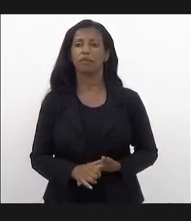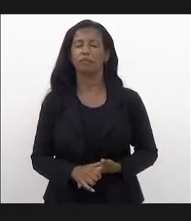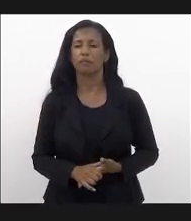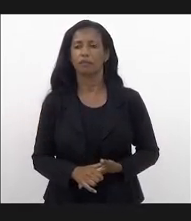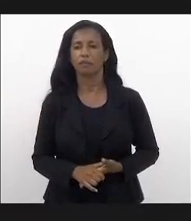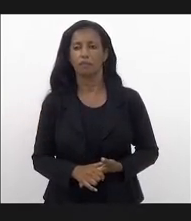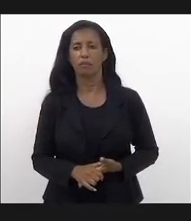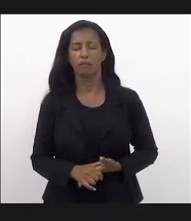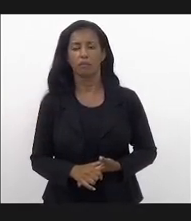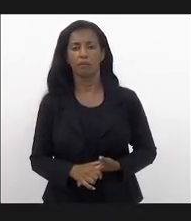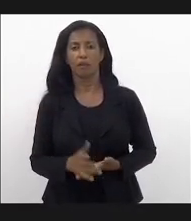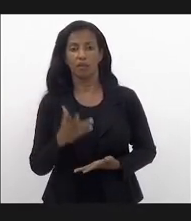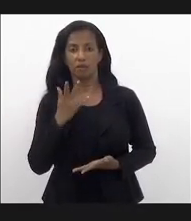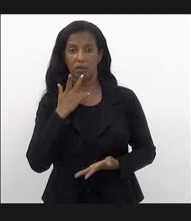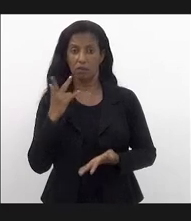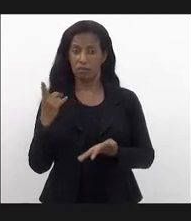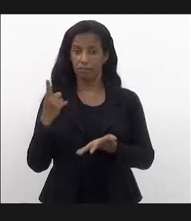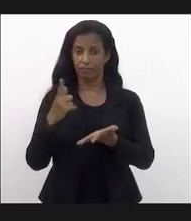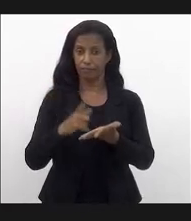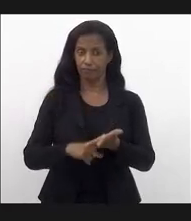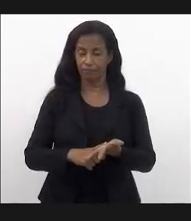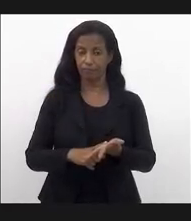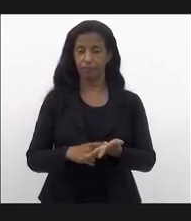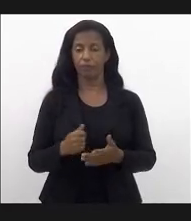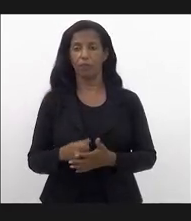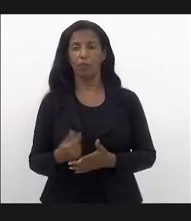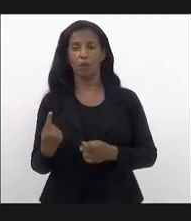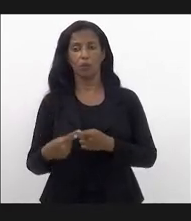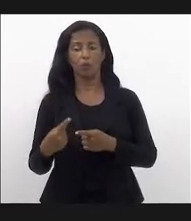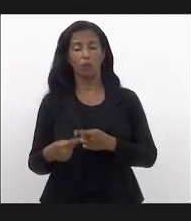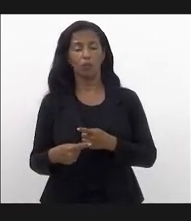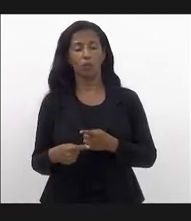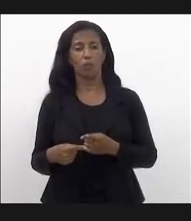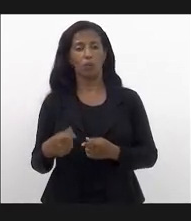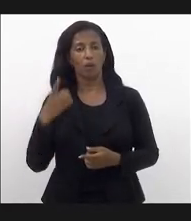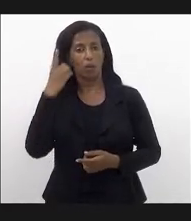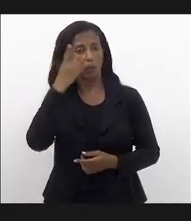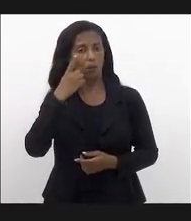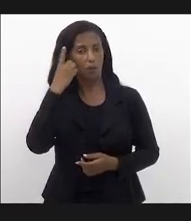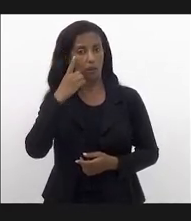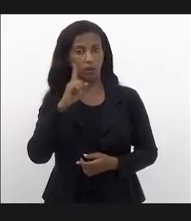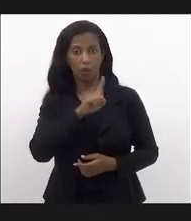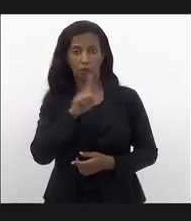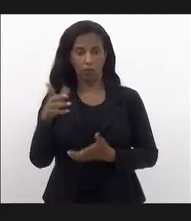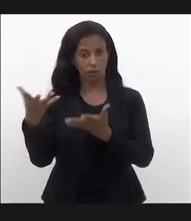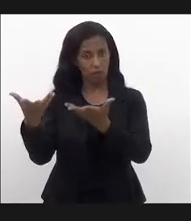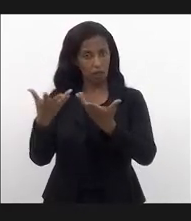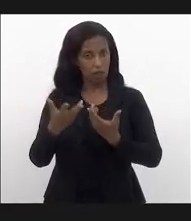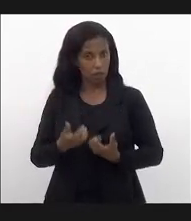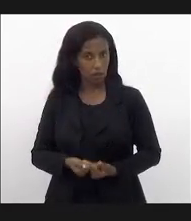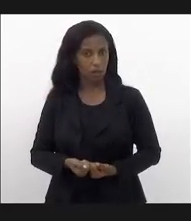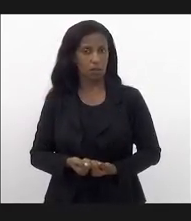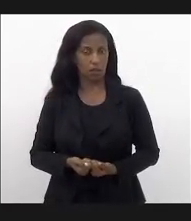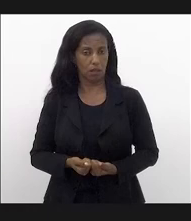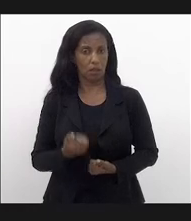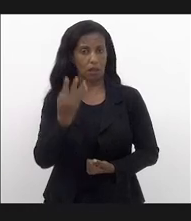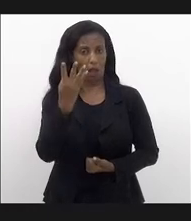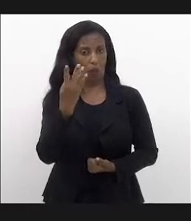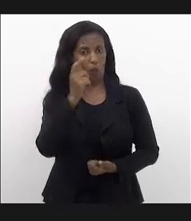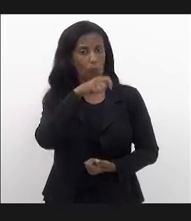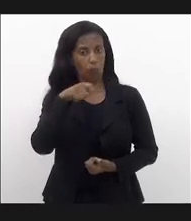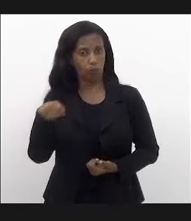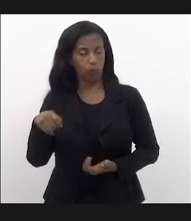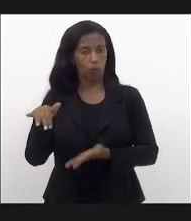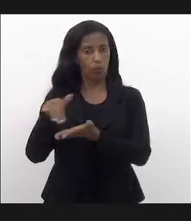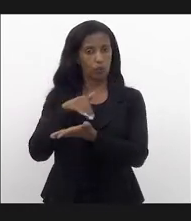essa pontuação porque realmente uma deputada não ser recebida não é há quatro meses